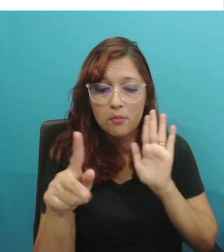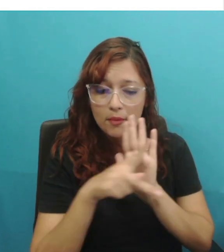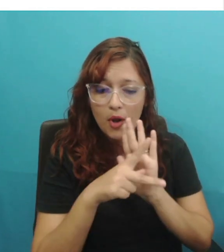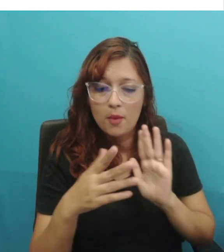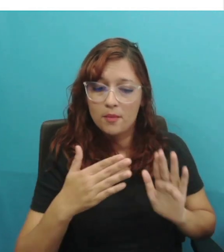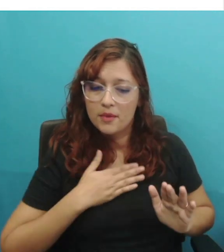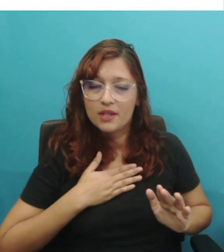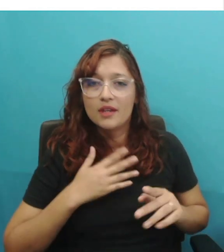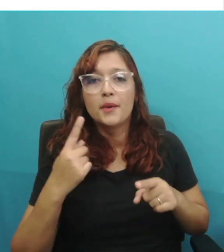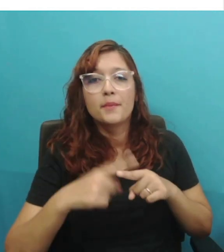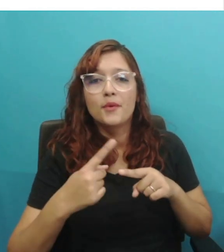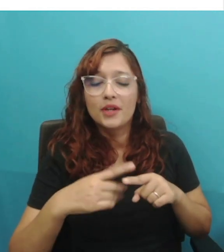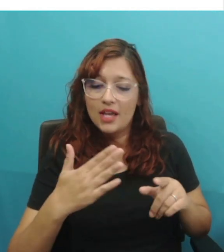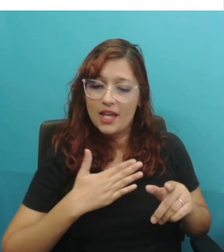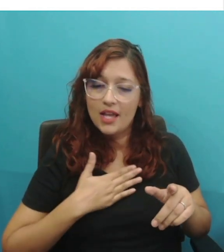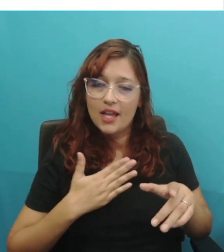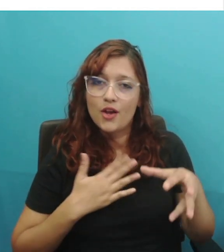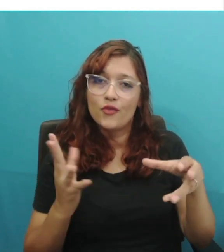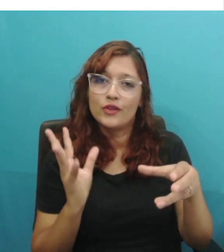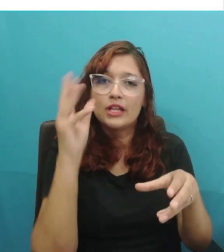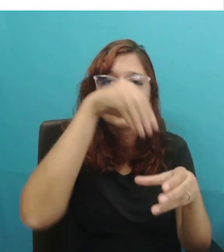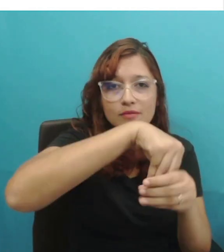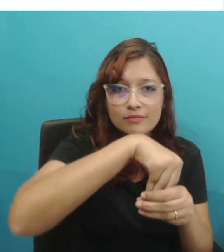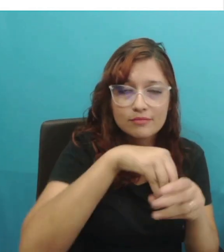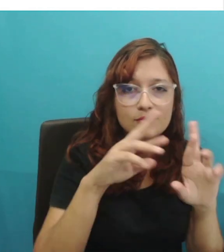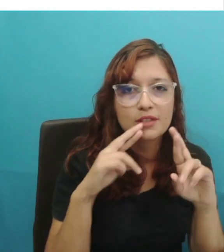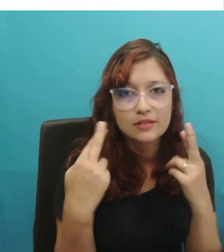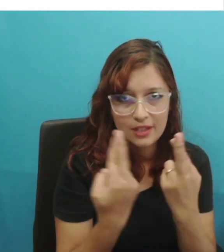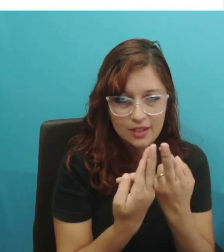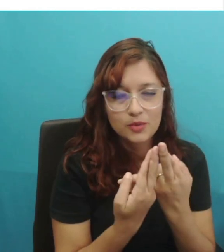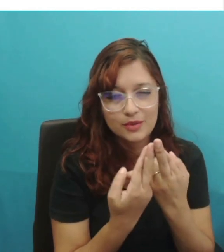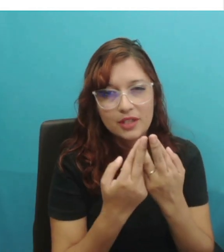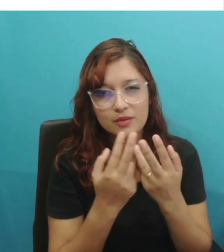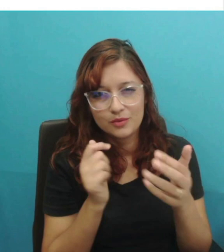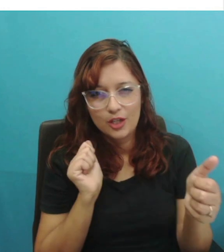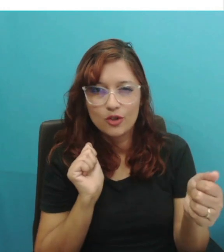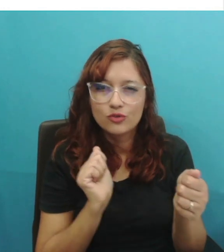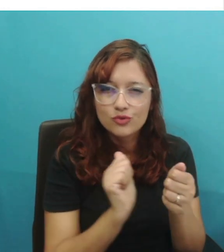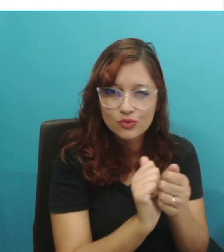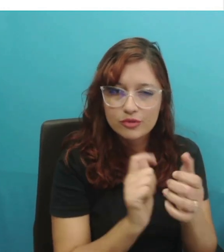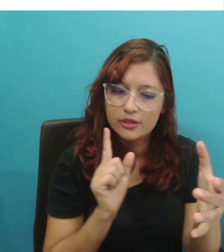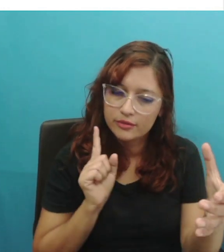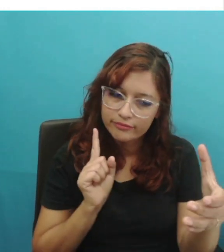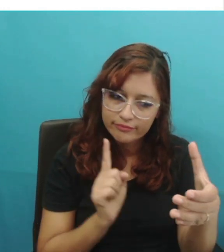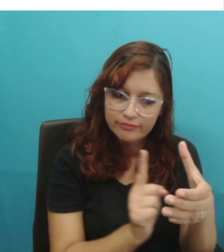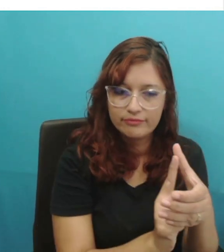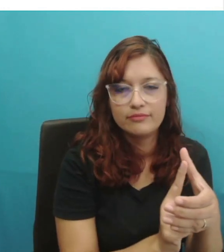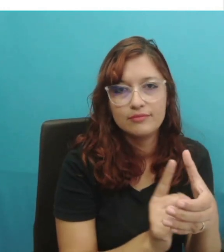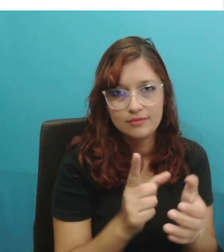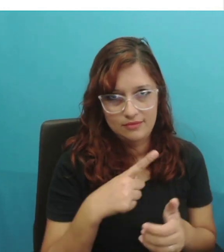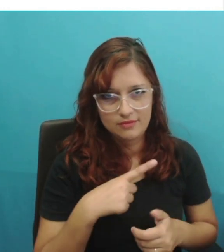Por exemplo, essa reunião é minha, porque eu estarei nela, entendeu?